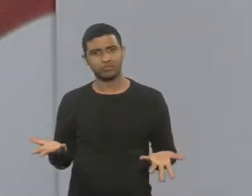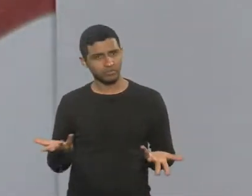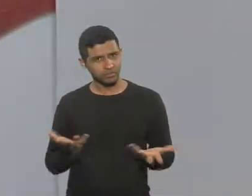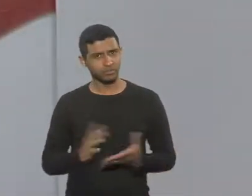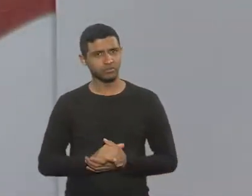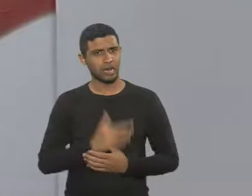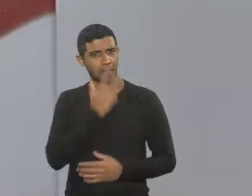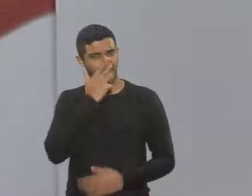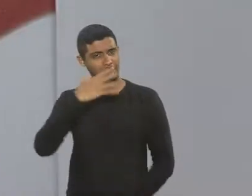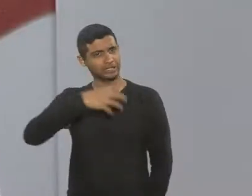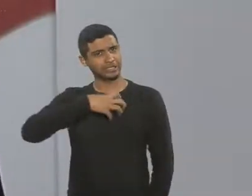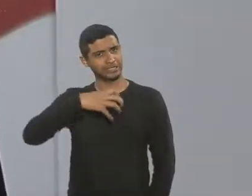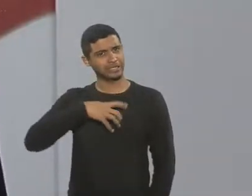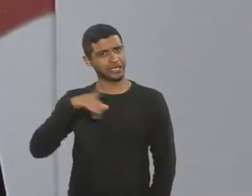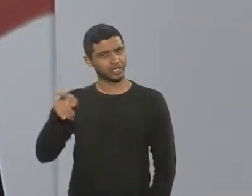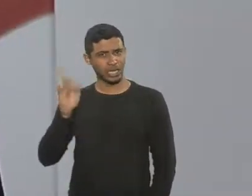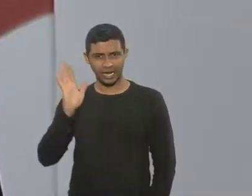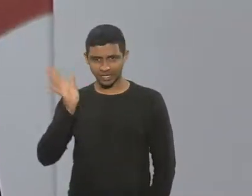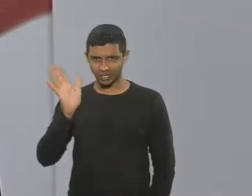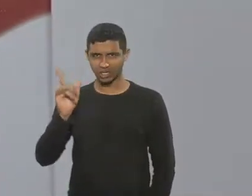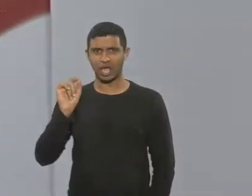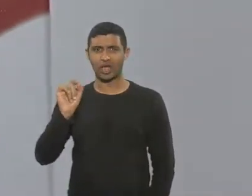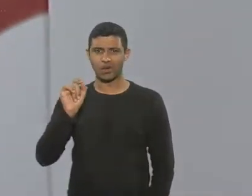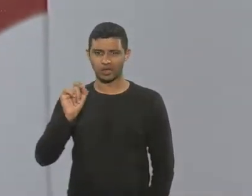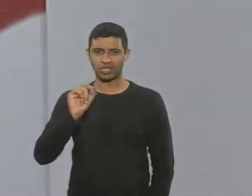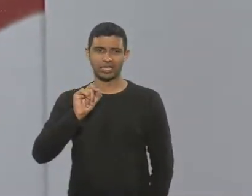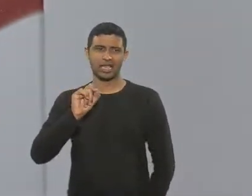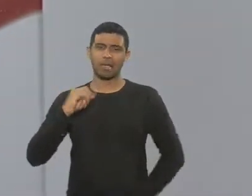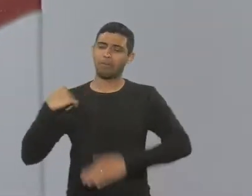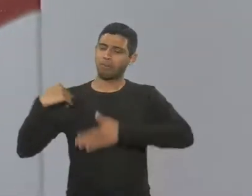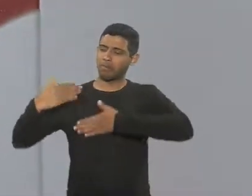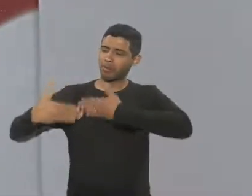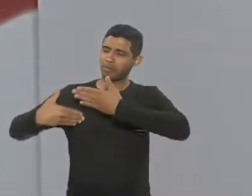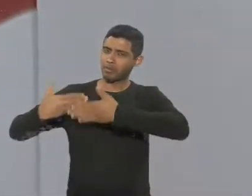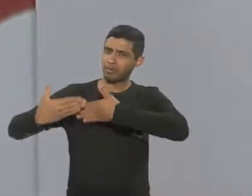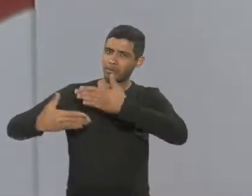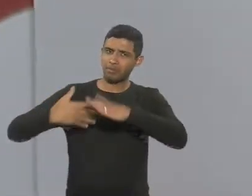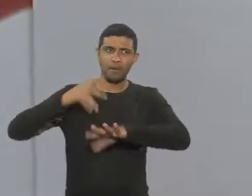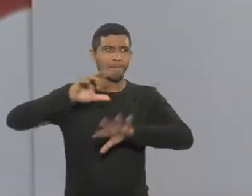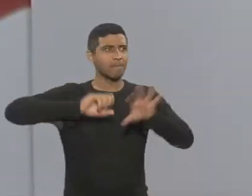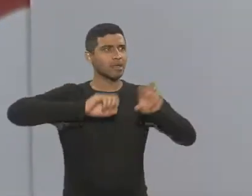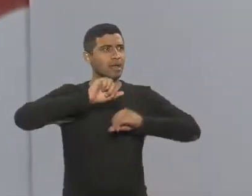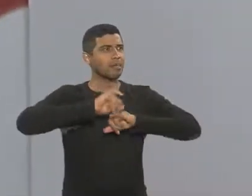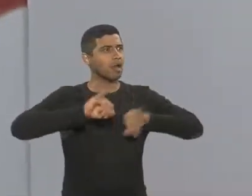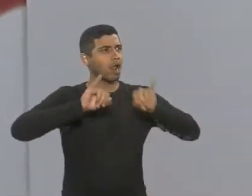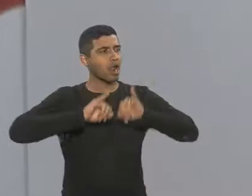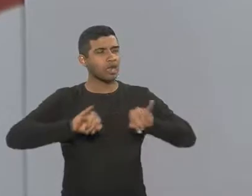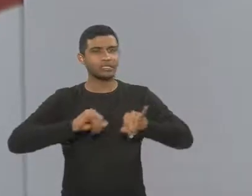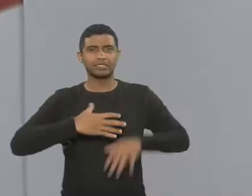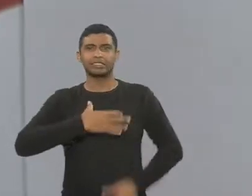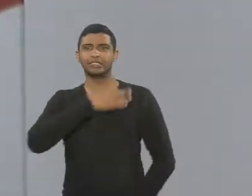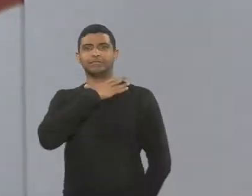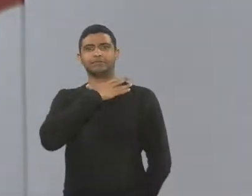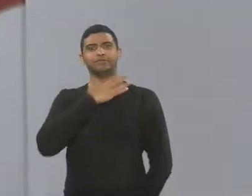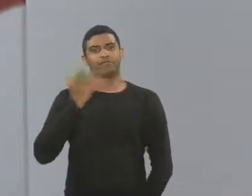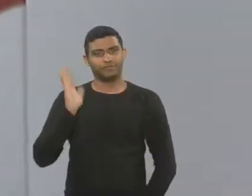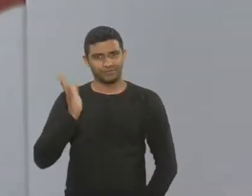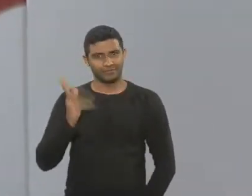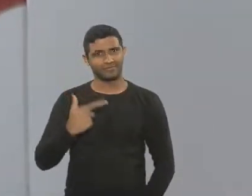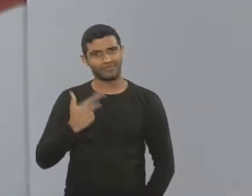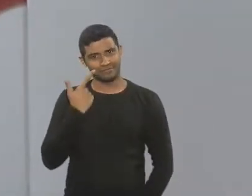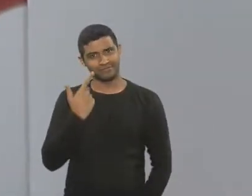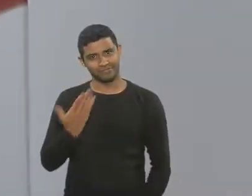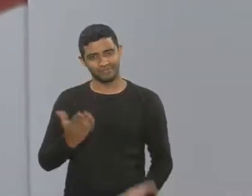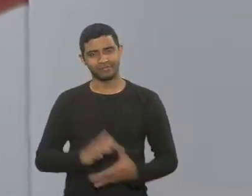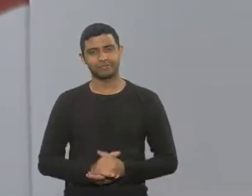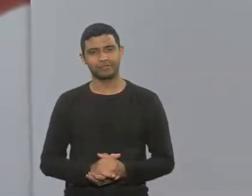né, assim, de que esse cara que cobria, né, assim, a jornada ao longo do dia para publicar notícias sobre aquilo, entrou em crise. Mas é óbvio, né, assim, o